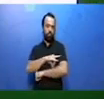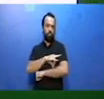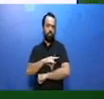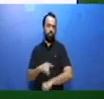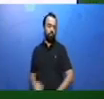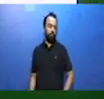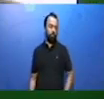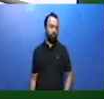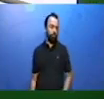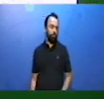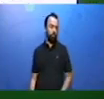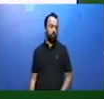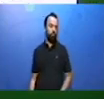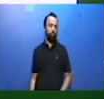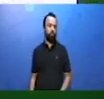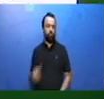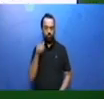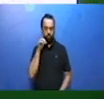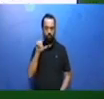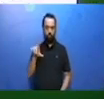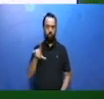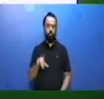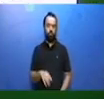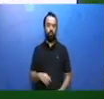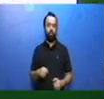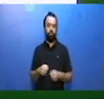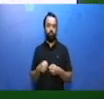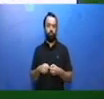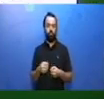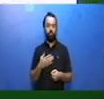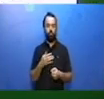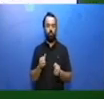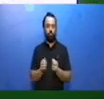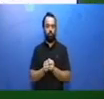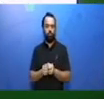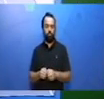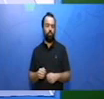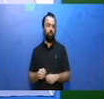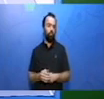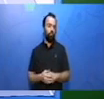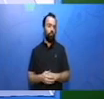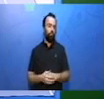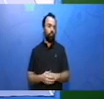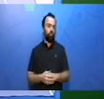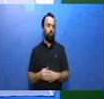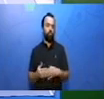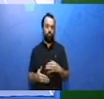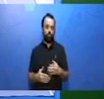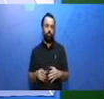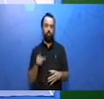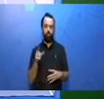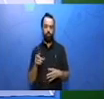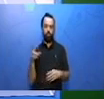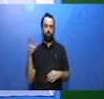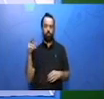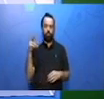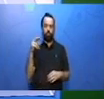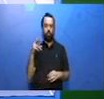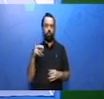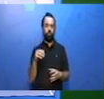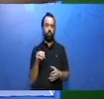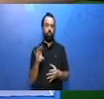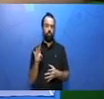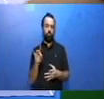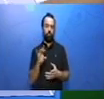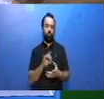né? Conseguiu acompanhar? Depois você vai recortar com bastante capricho e vai montar. Olha aqui, esse é o meu. Eu